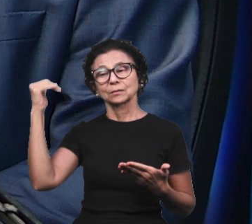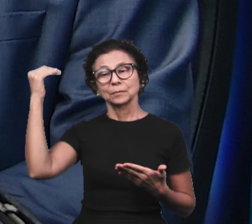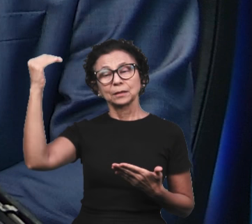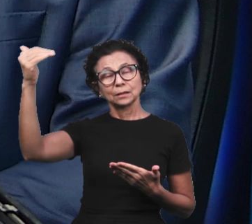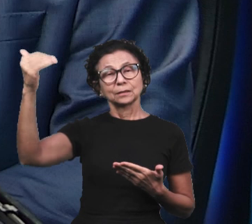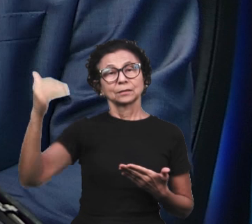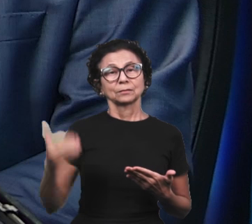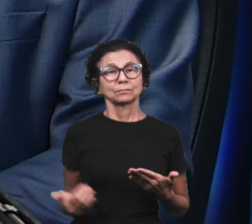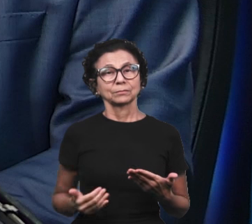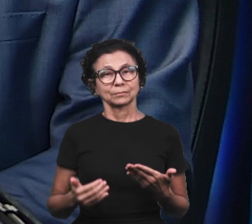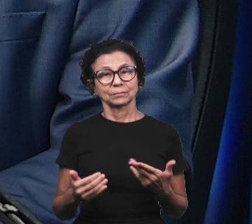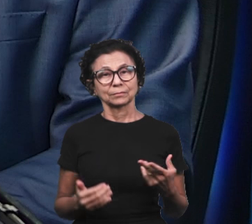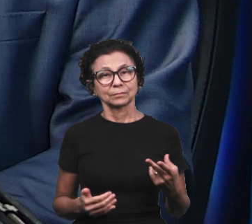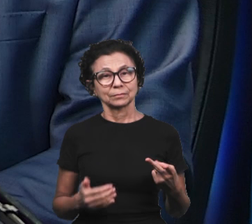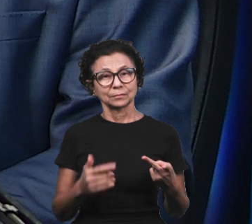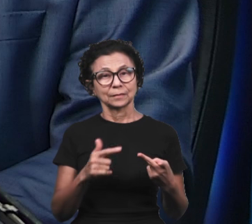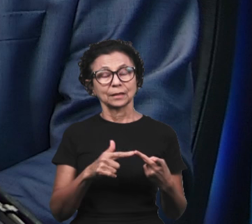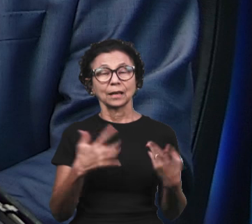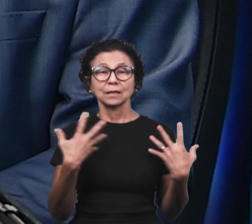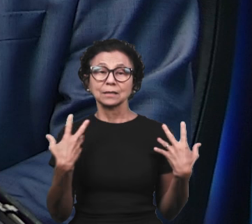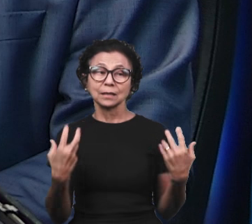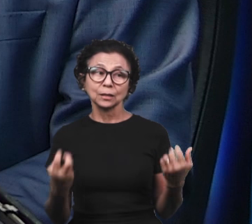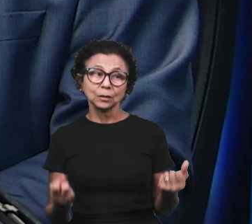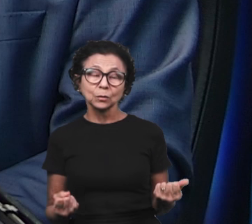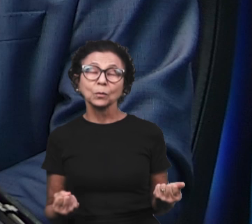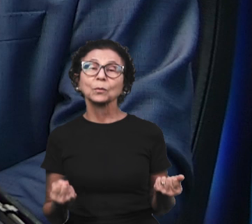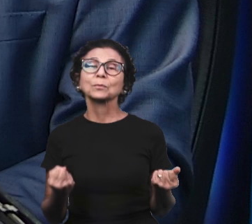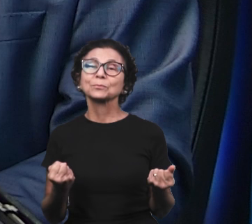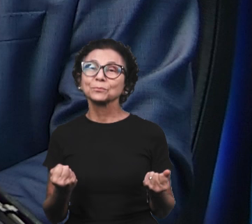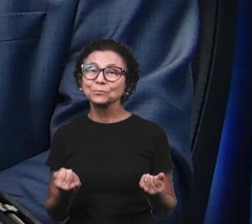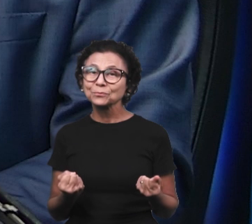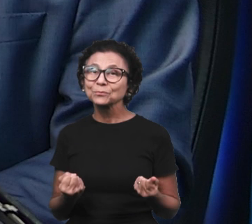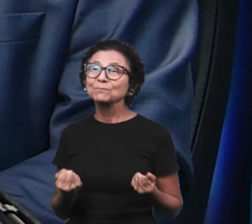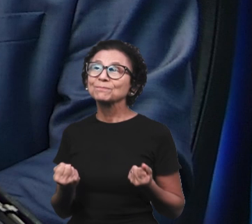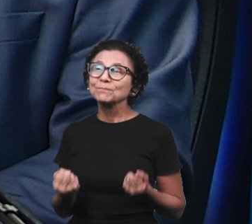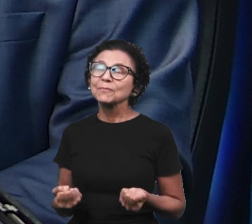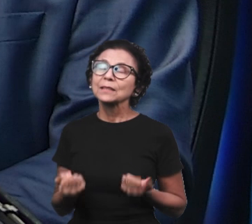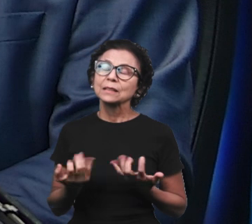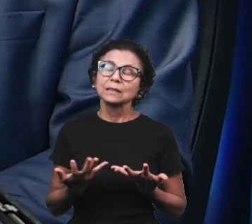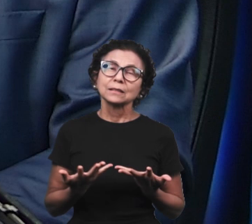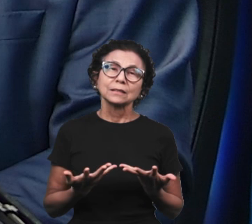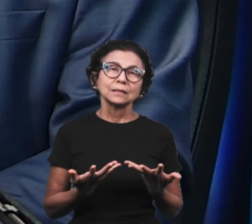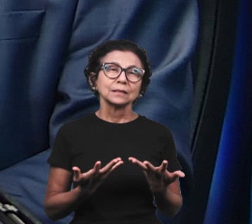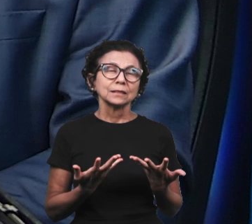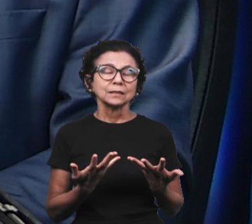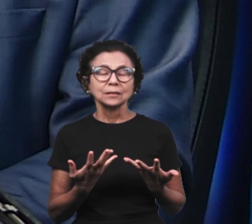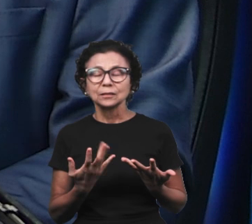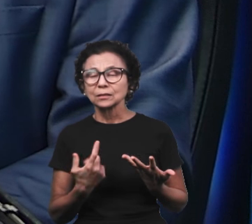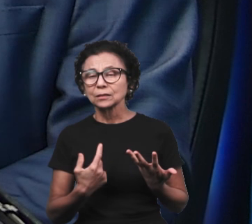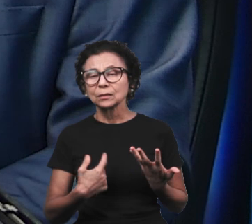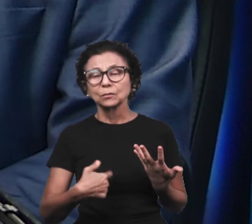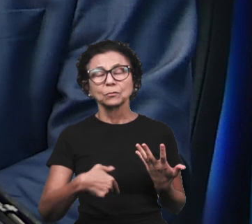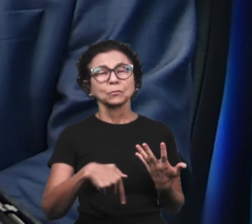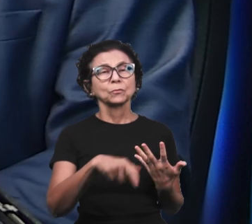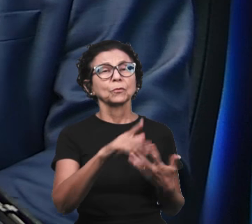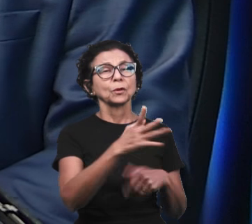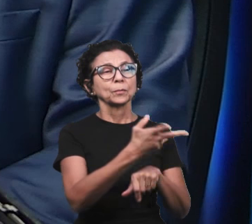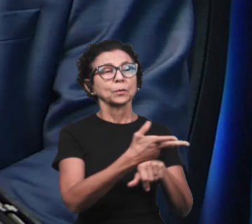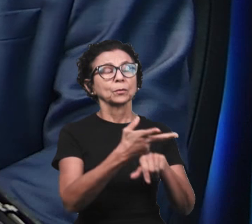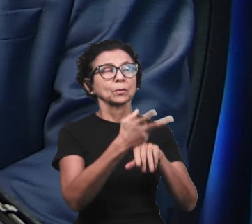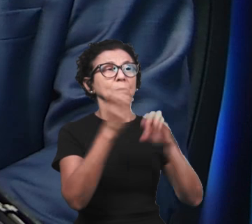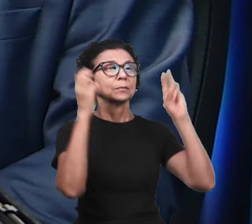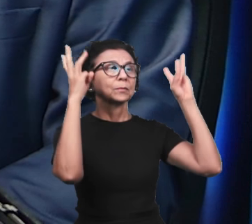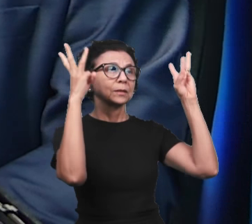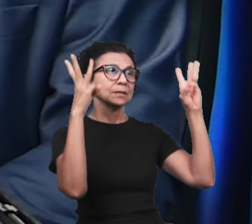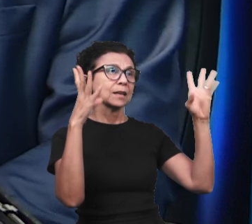Arão aceitou, né? A Bíblia diz aqui que ele aceitou e foi ao encontro. Então, às vezes Deus chama o